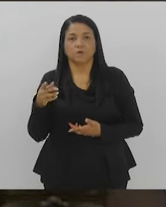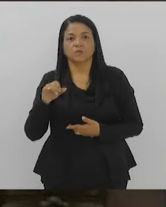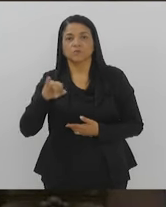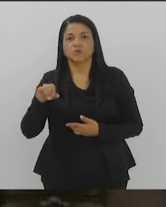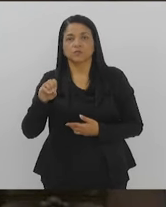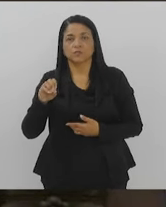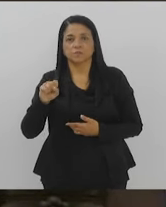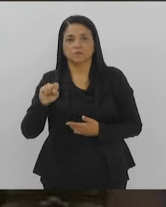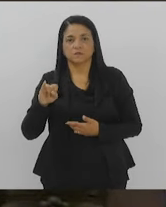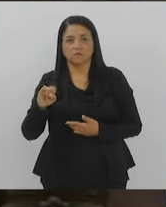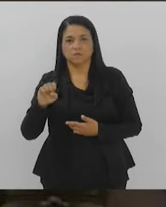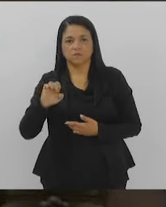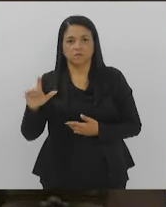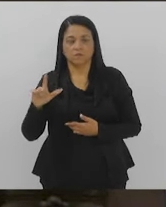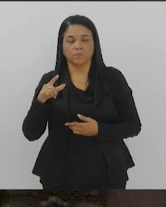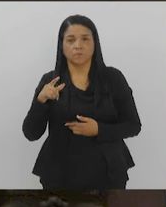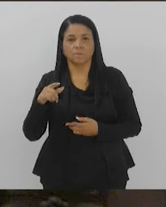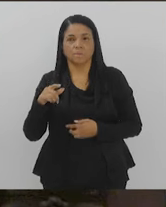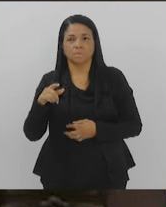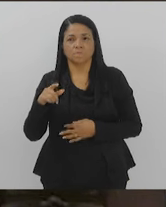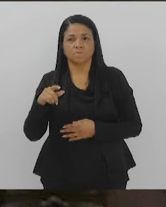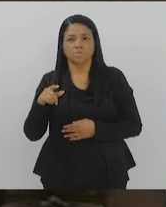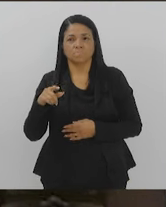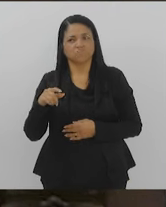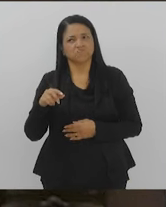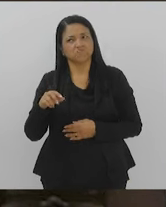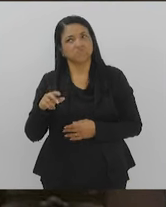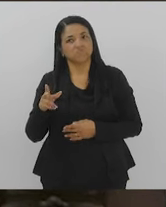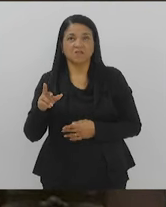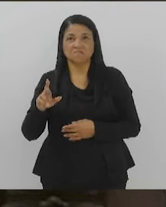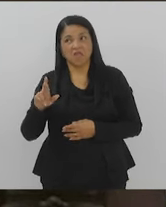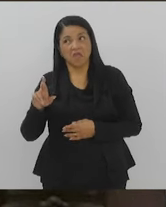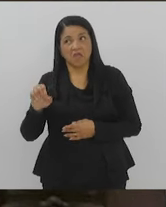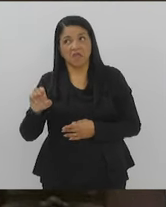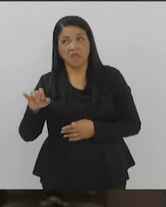Josiel, esse R aqui deve ser um Reis Santos,